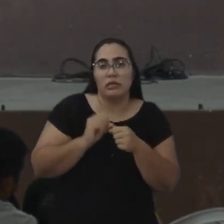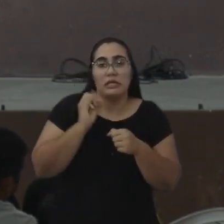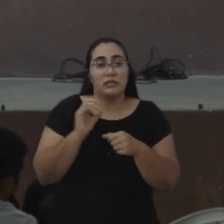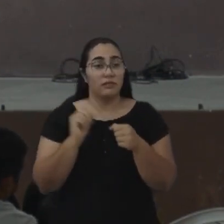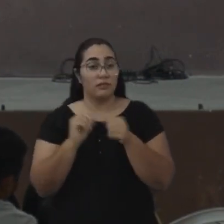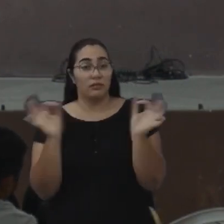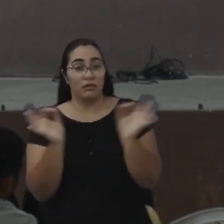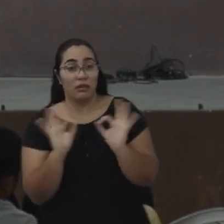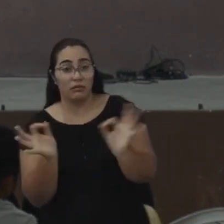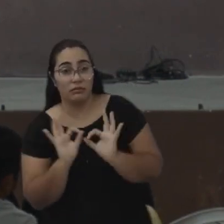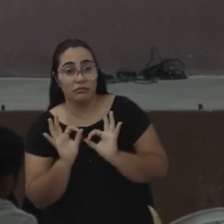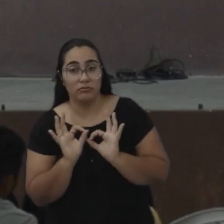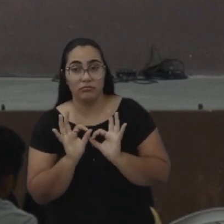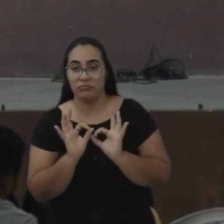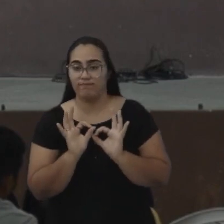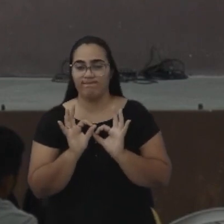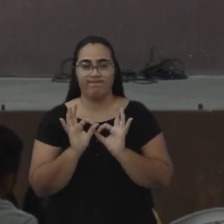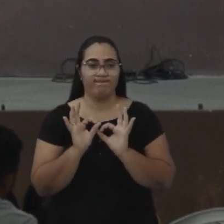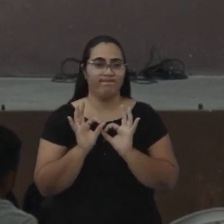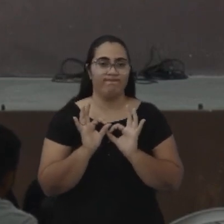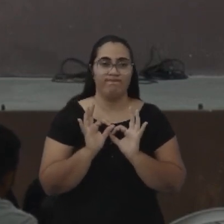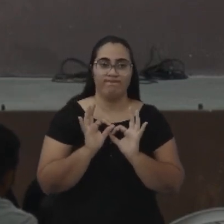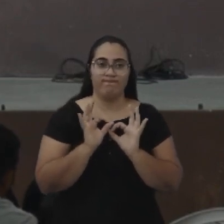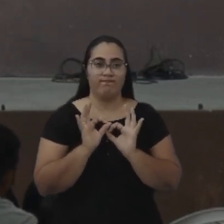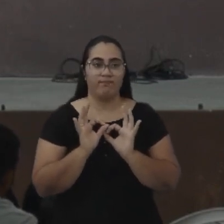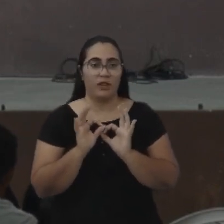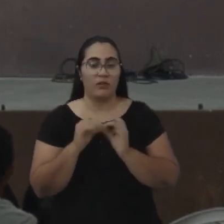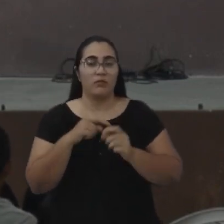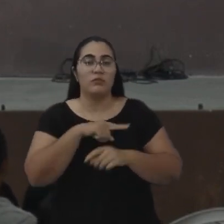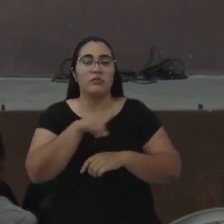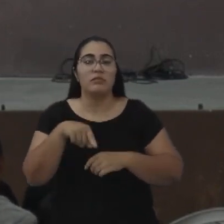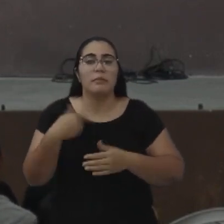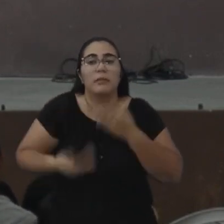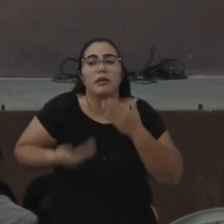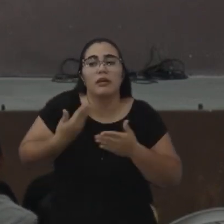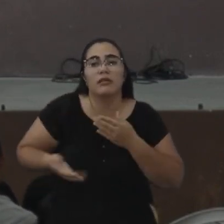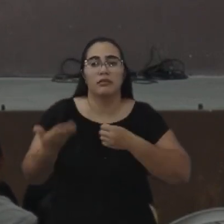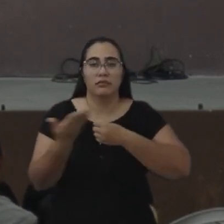função, vocês deixam de ser aquilo que vocês foram criados para ser.